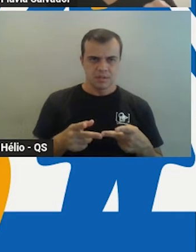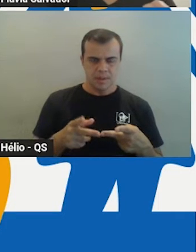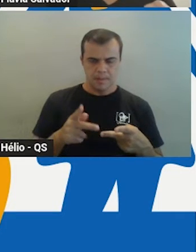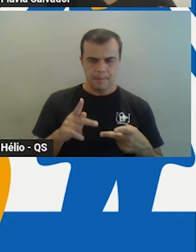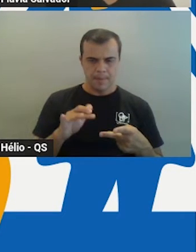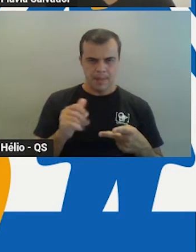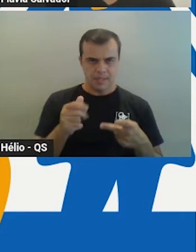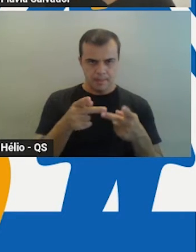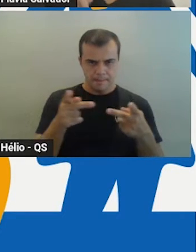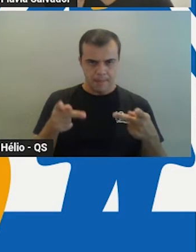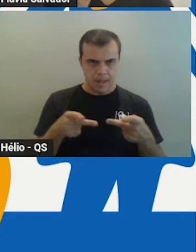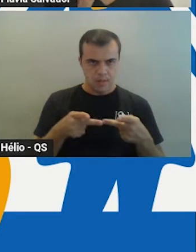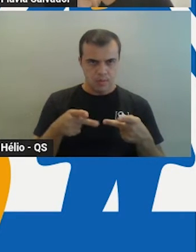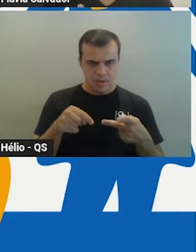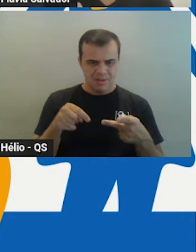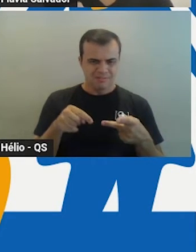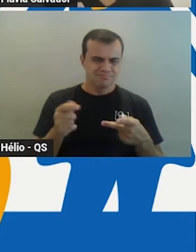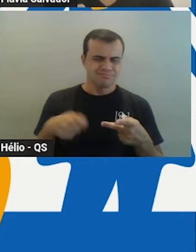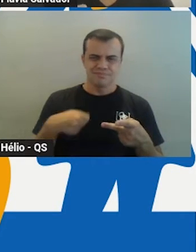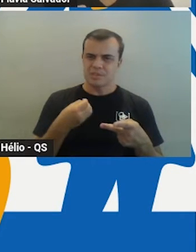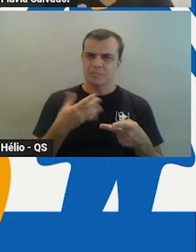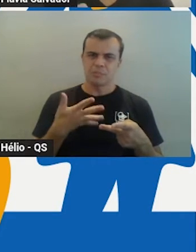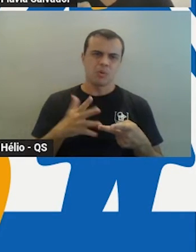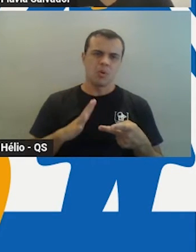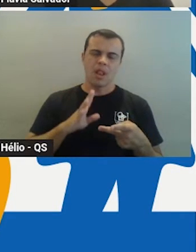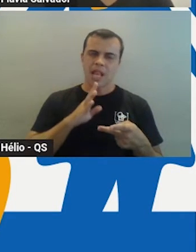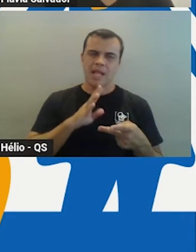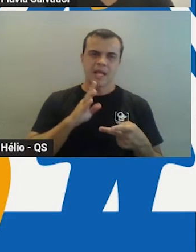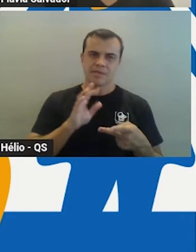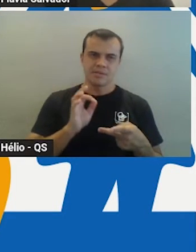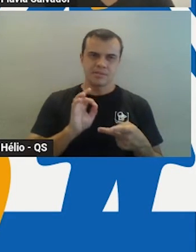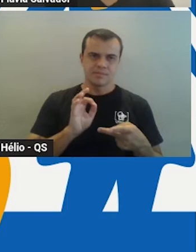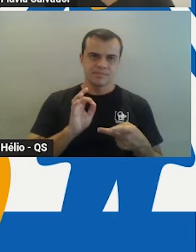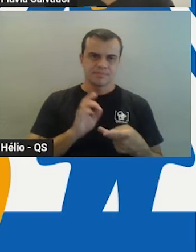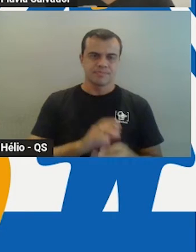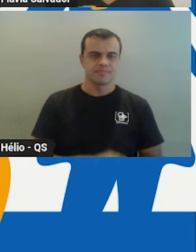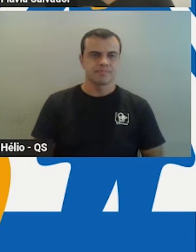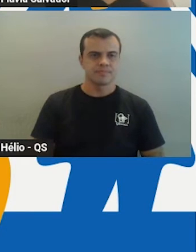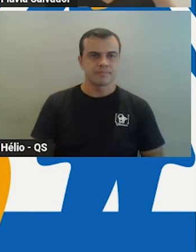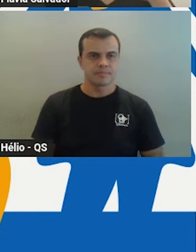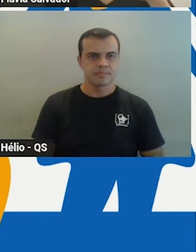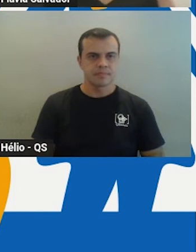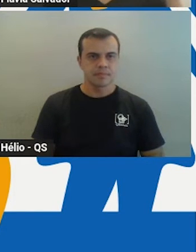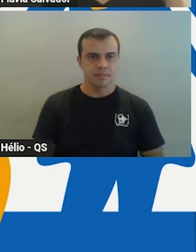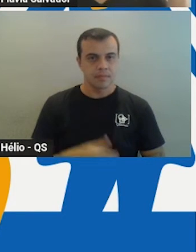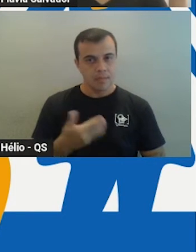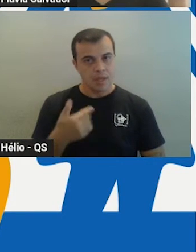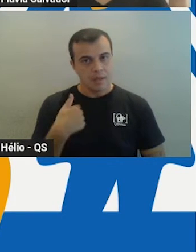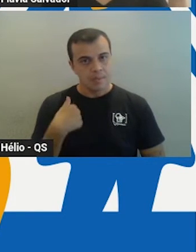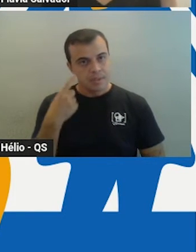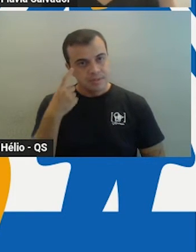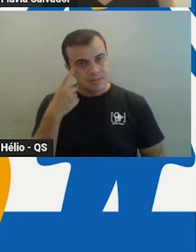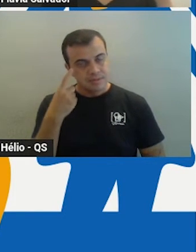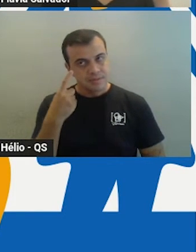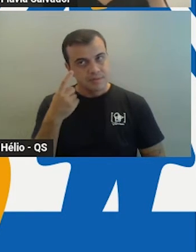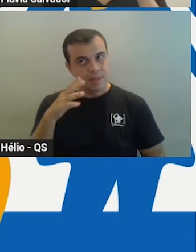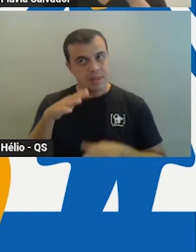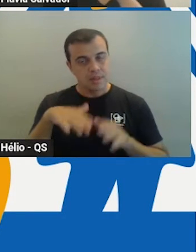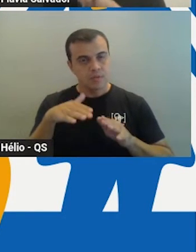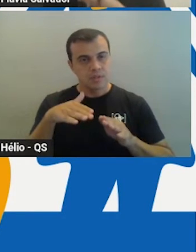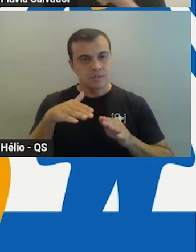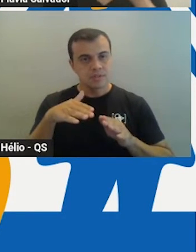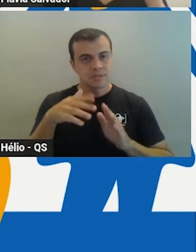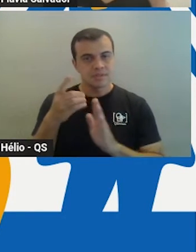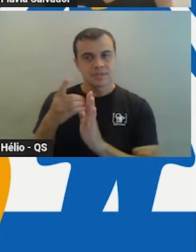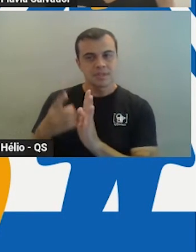peça de louça. Talvez esse não seja um prato legal para uma pessoa com deficiência. E aí fica, nossa, olha, talvez o